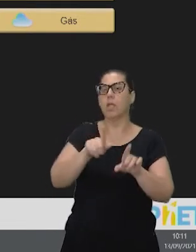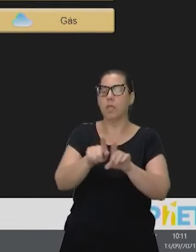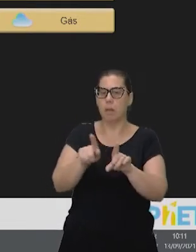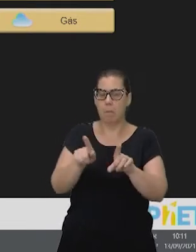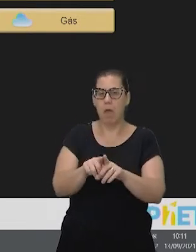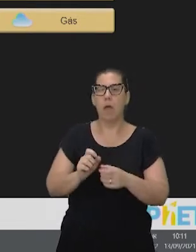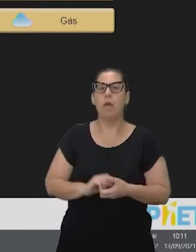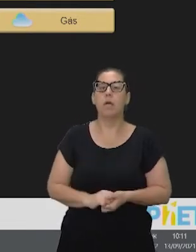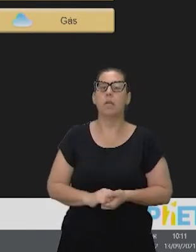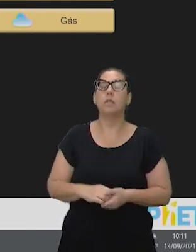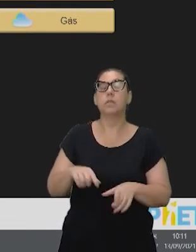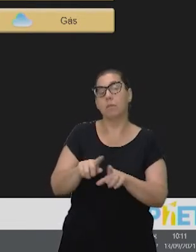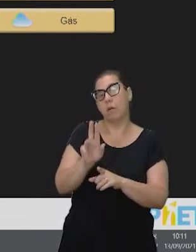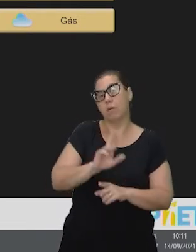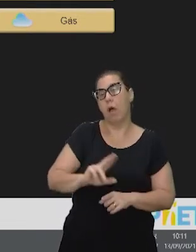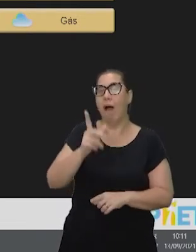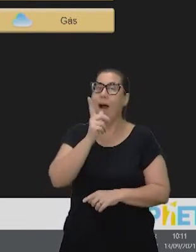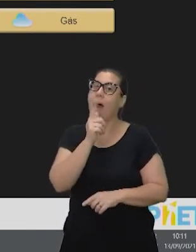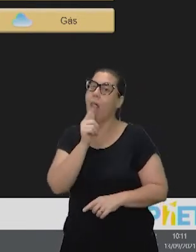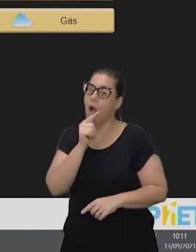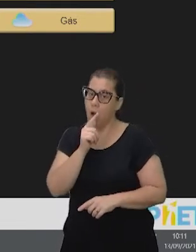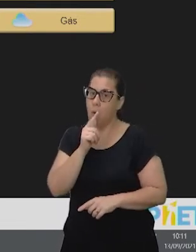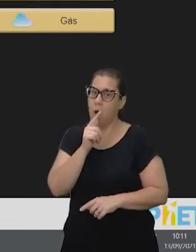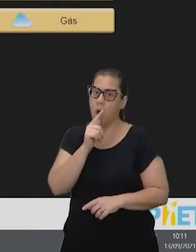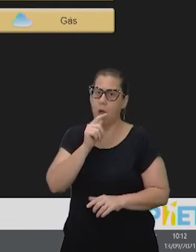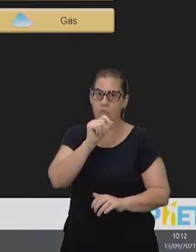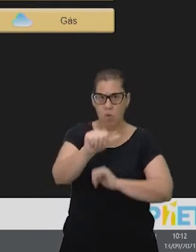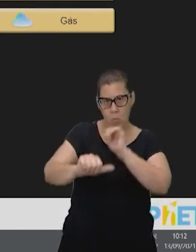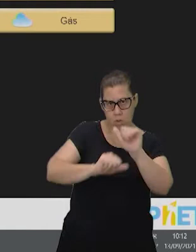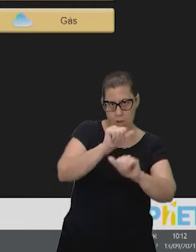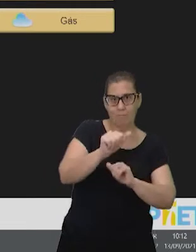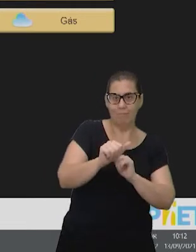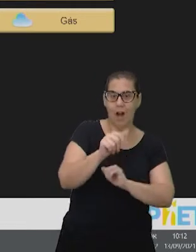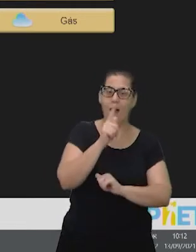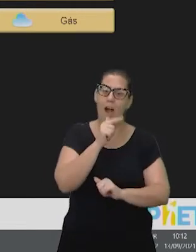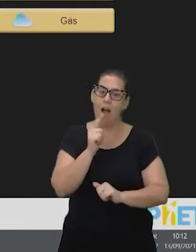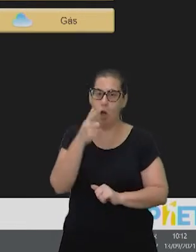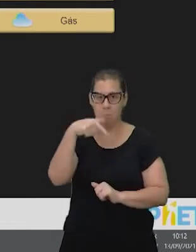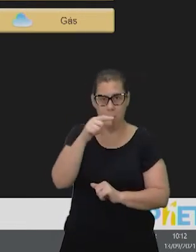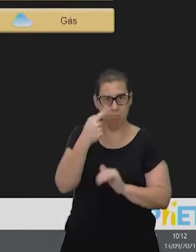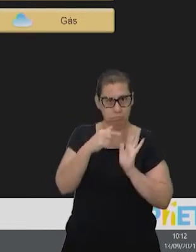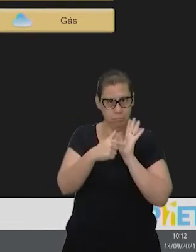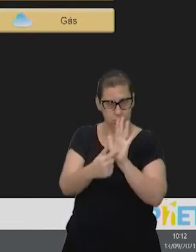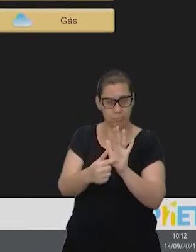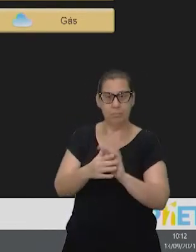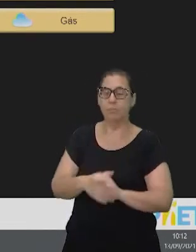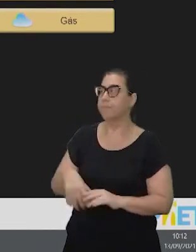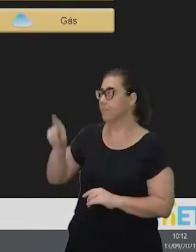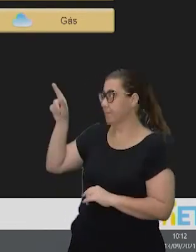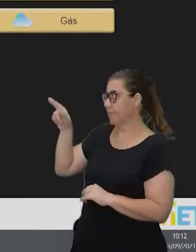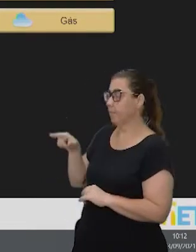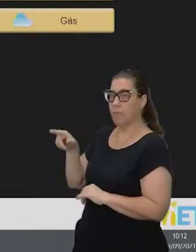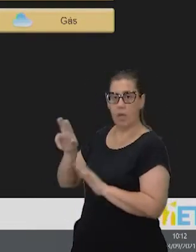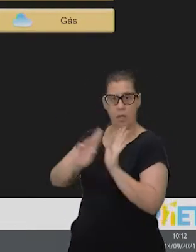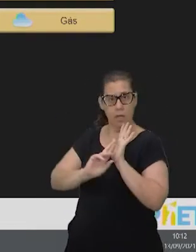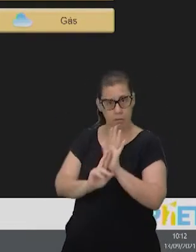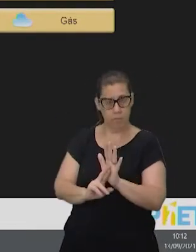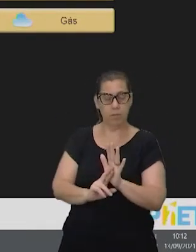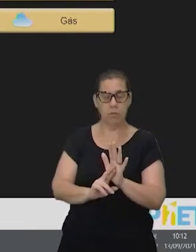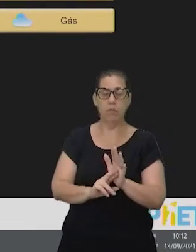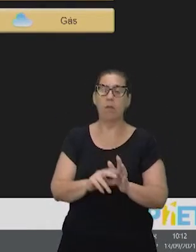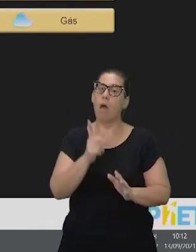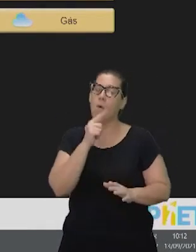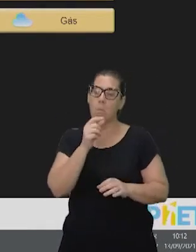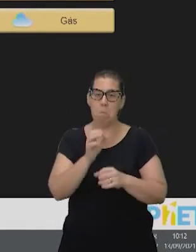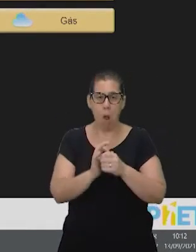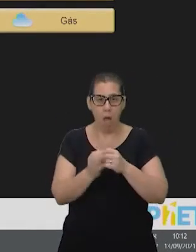E a gente pode inclusive usar a água. Eu vou mudar aqui para a água então, ó, só para constar. Aí aqui está representadas as moléculas de água, você está